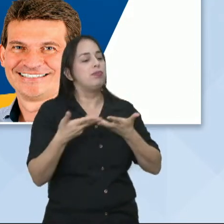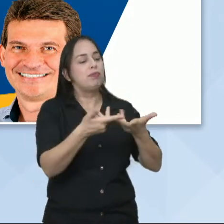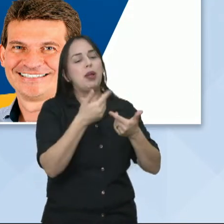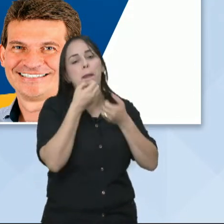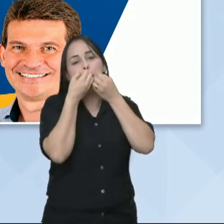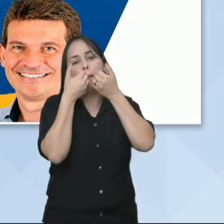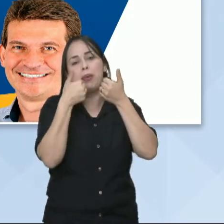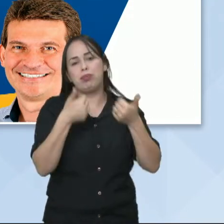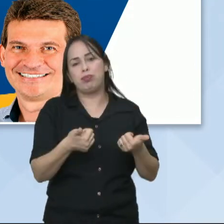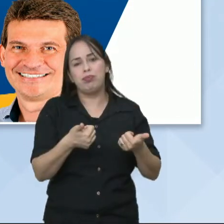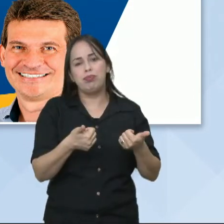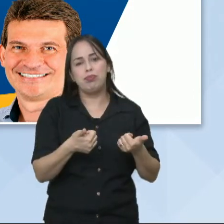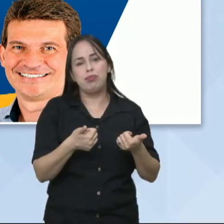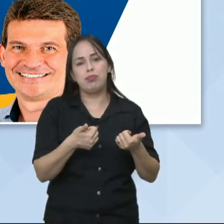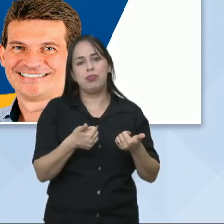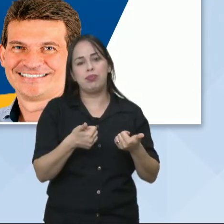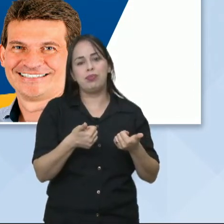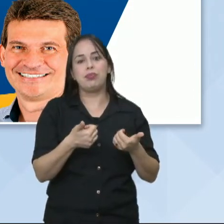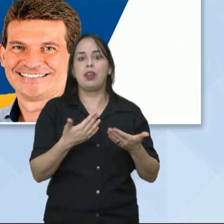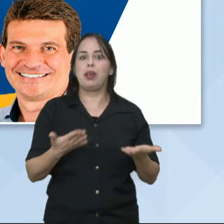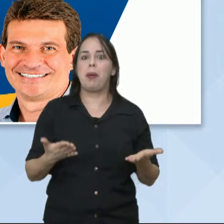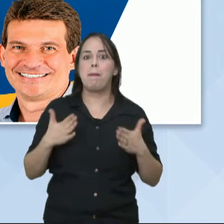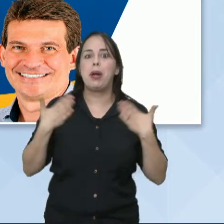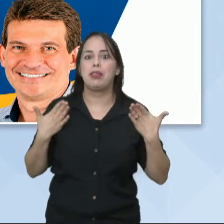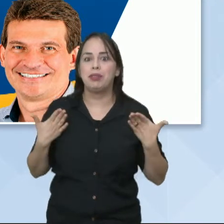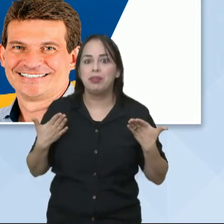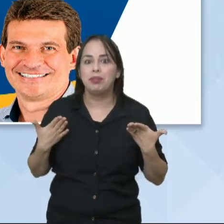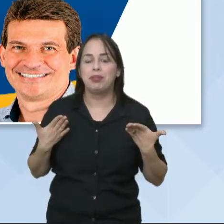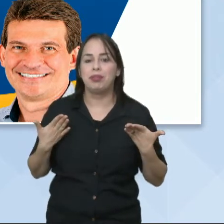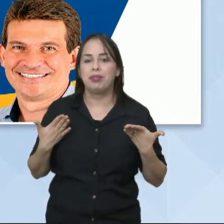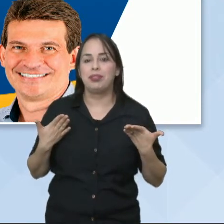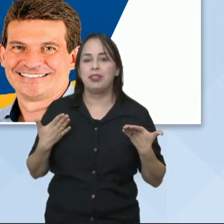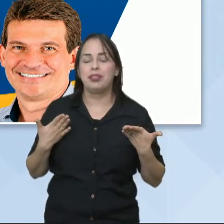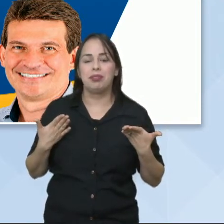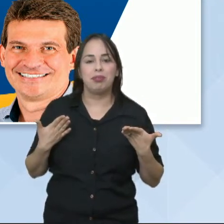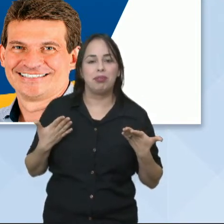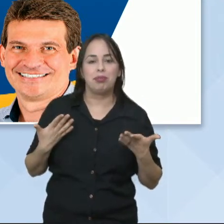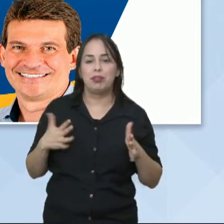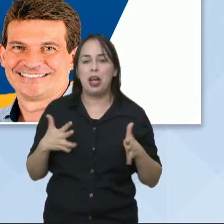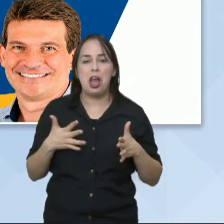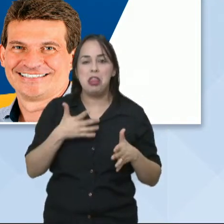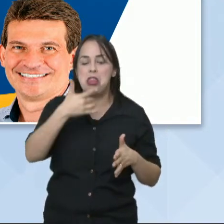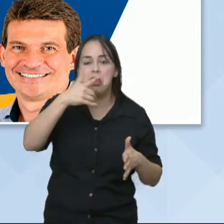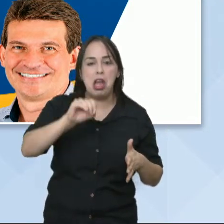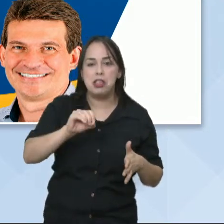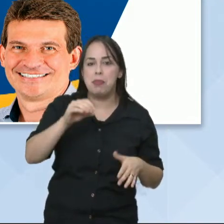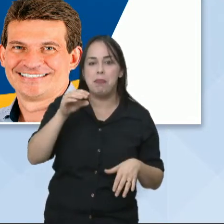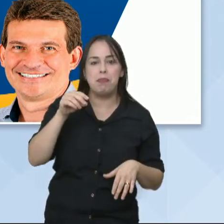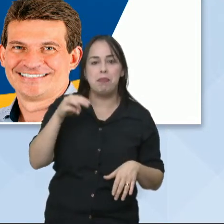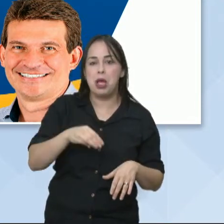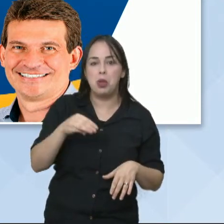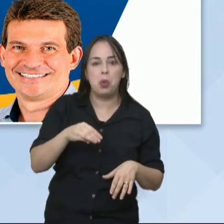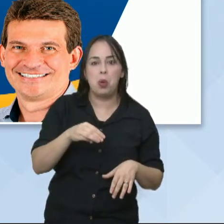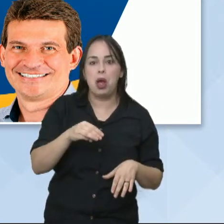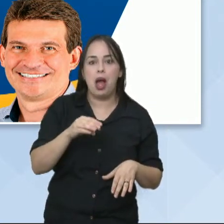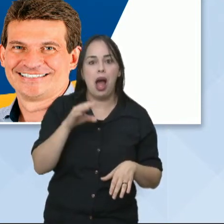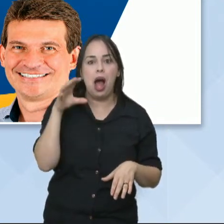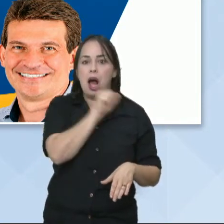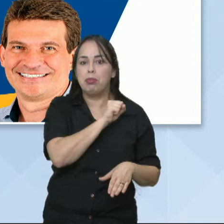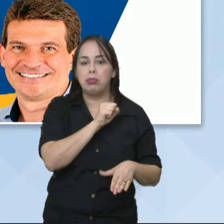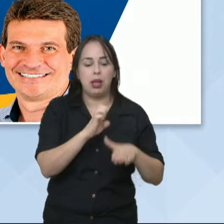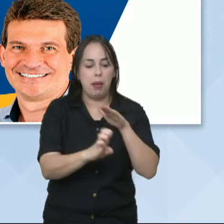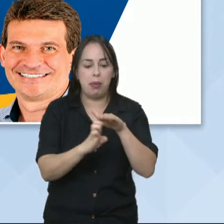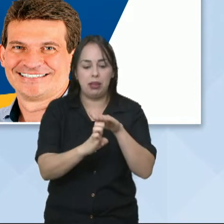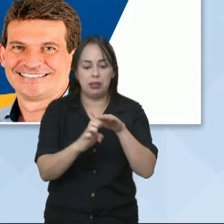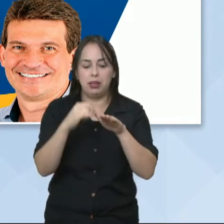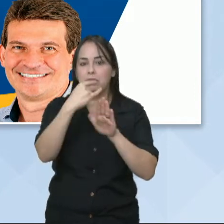sala do empreendedor, e pasmem, em menos de 10 minutos a empresa estava aberta. E